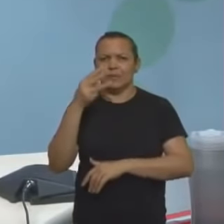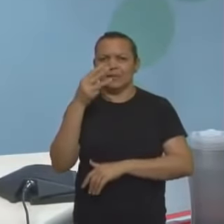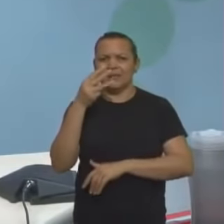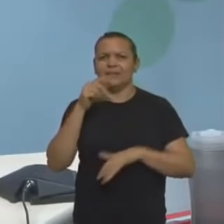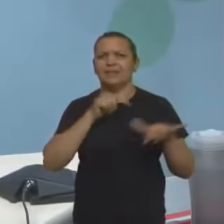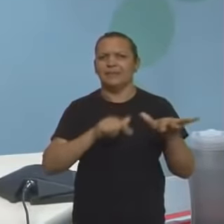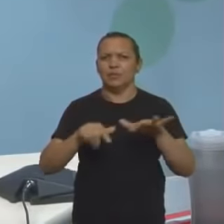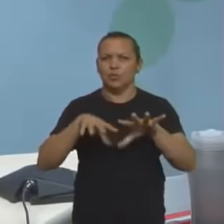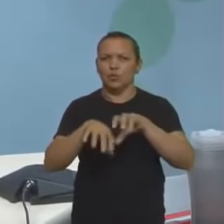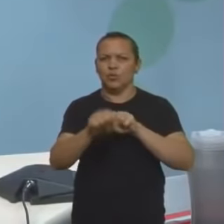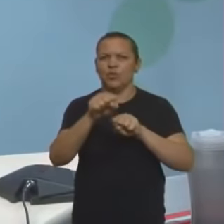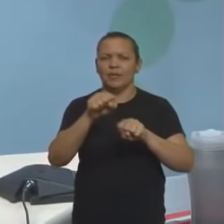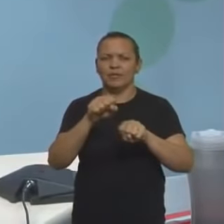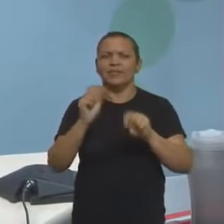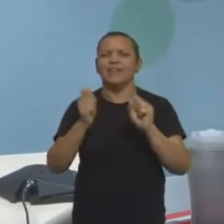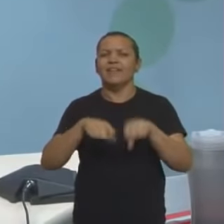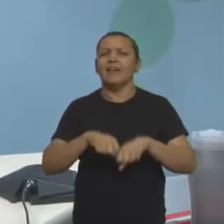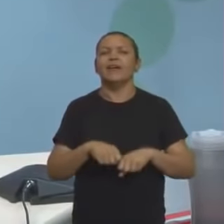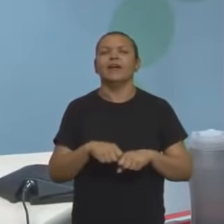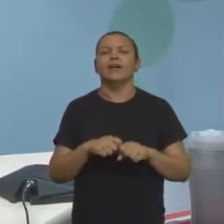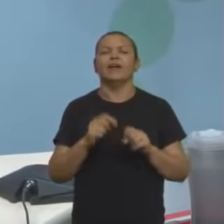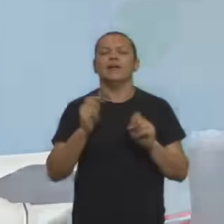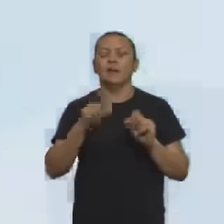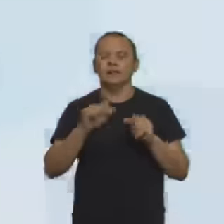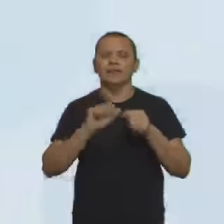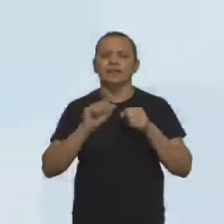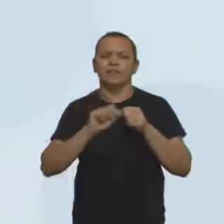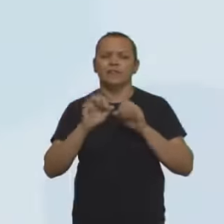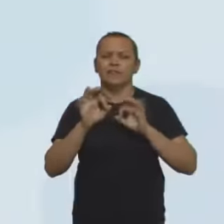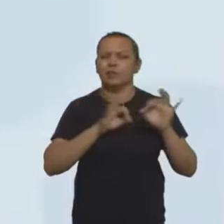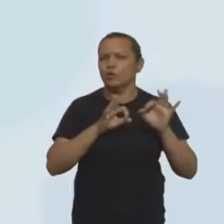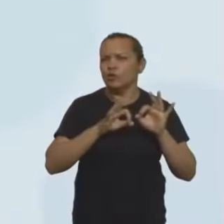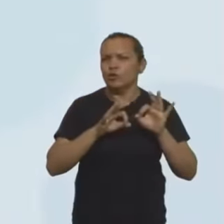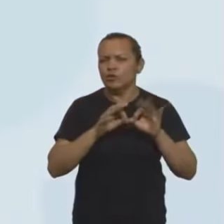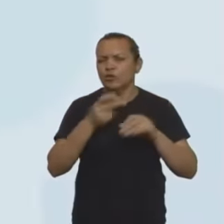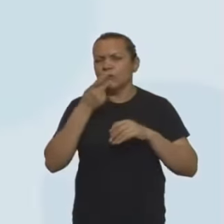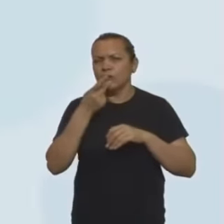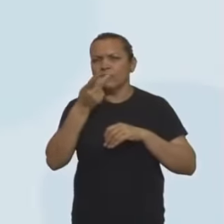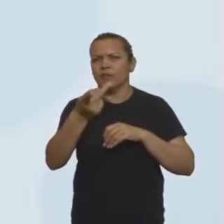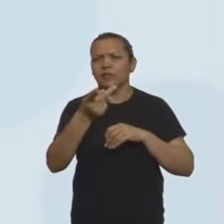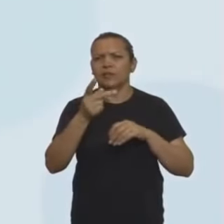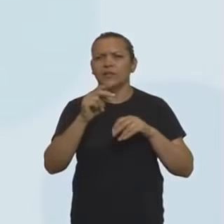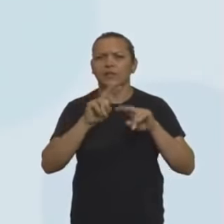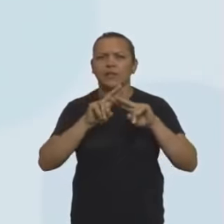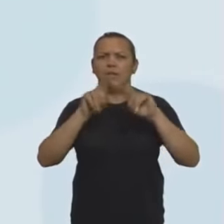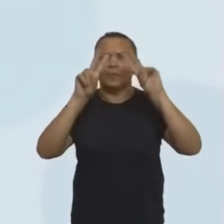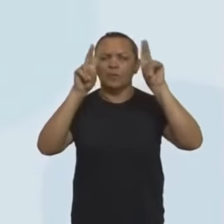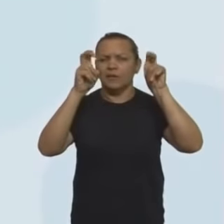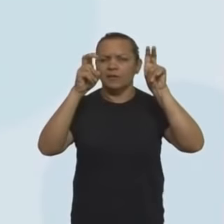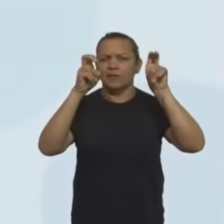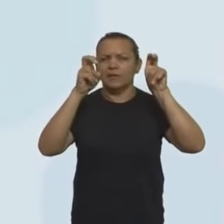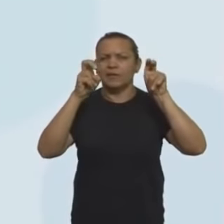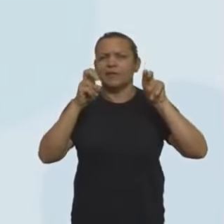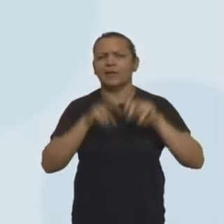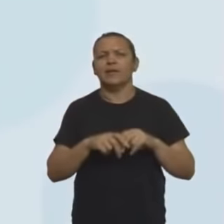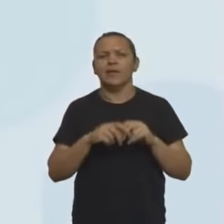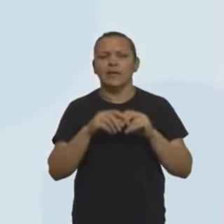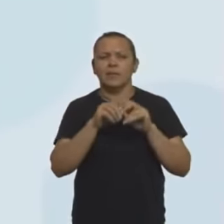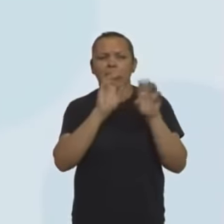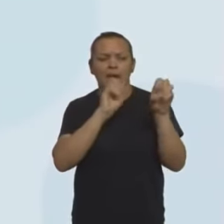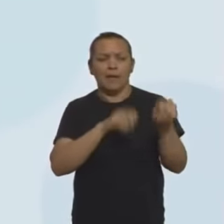trilha formativa, né, lembrando que a gente já fez, já falamos, né, sobre o